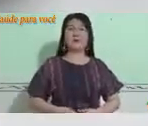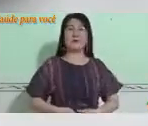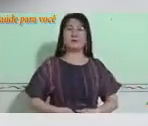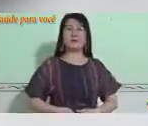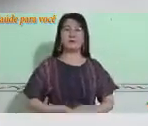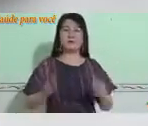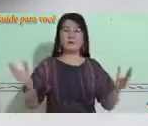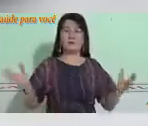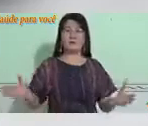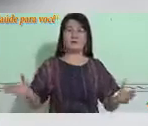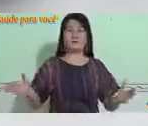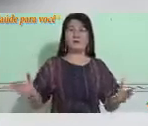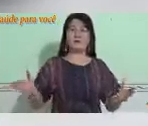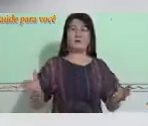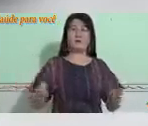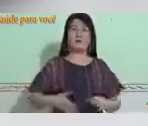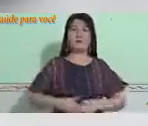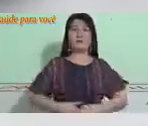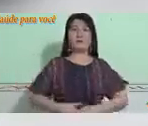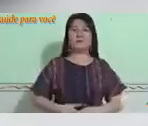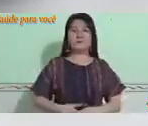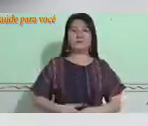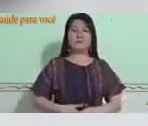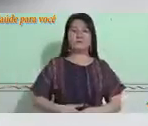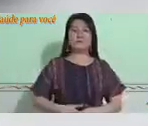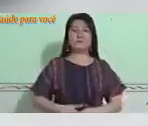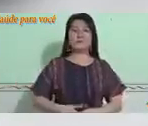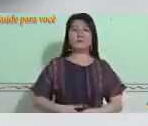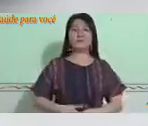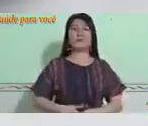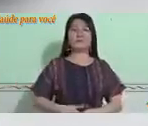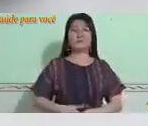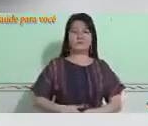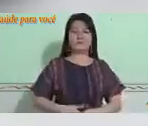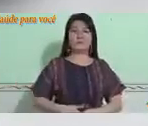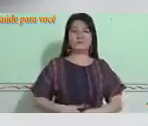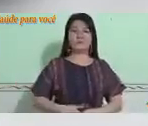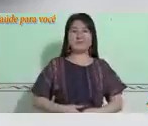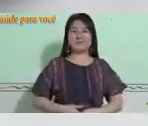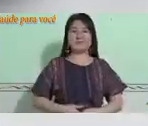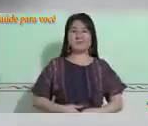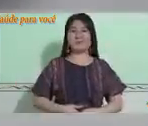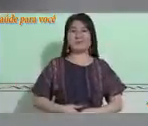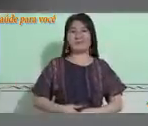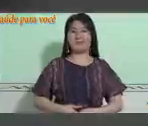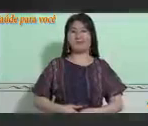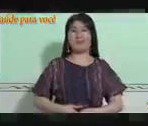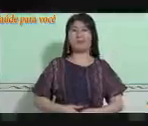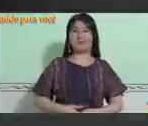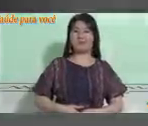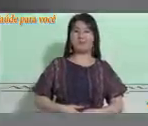alterações menstruais, vírgula, cãibras, vírgula, cansaço nas pernas ou sensação de formigamento.